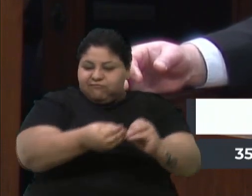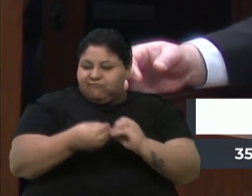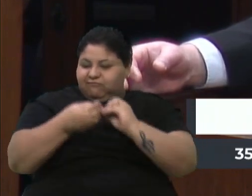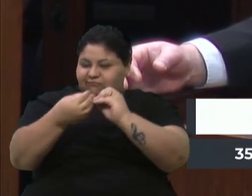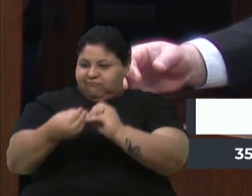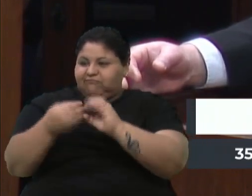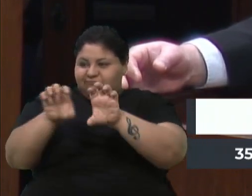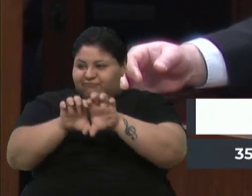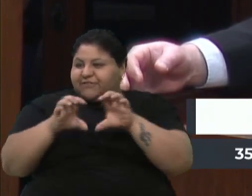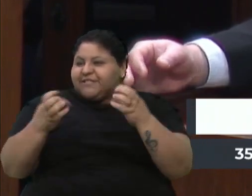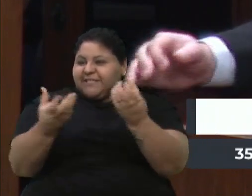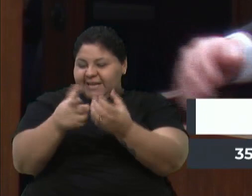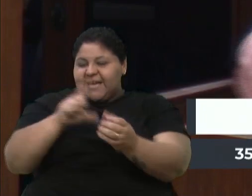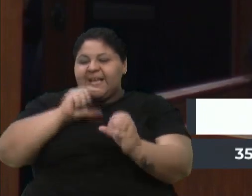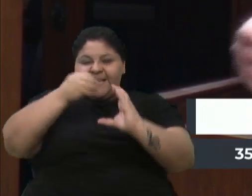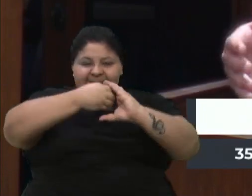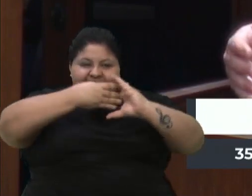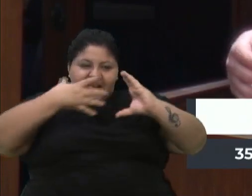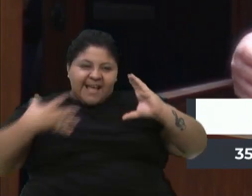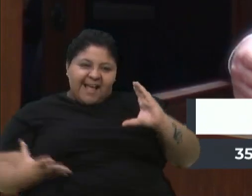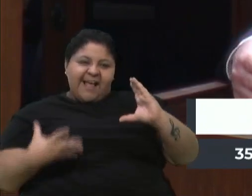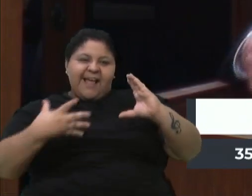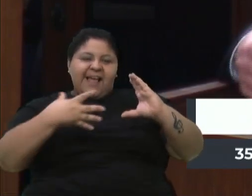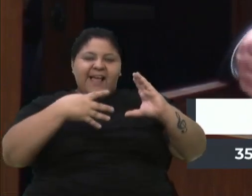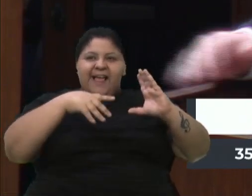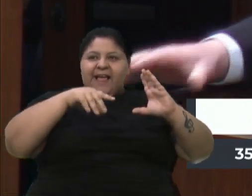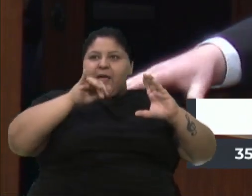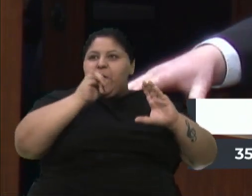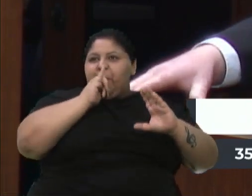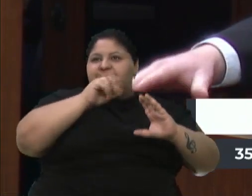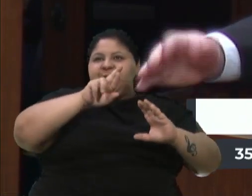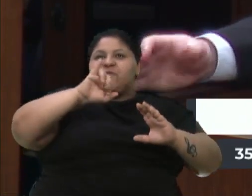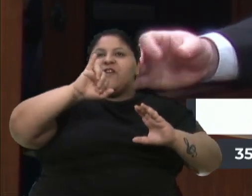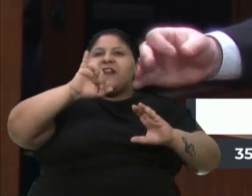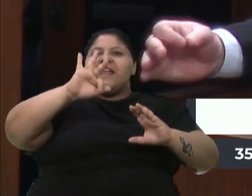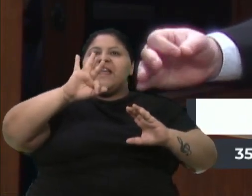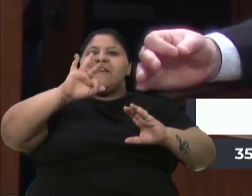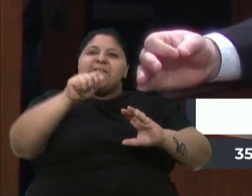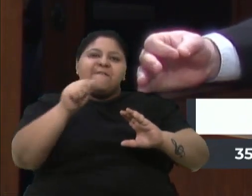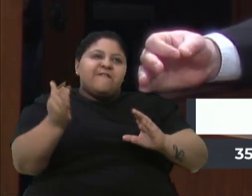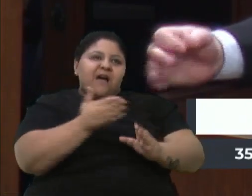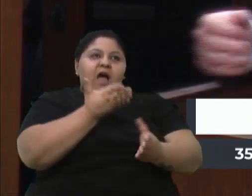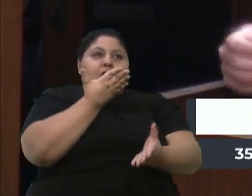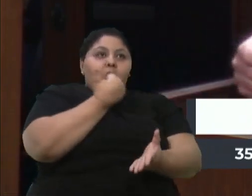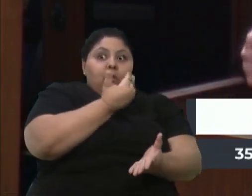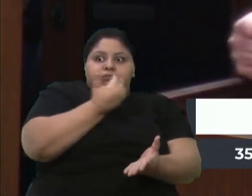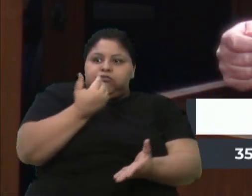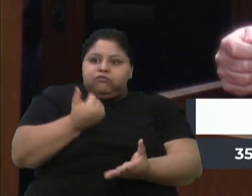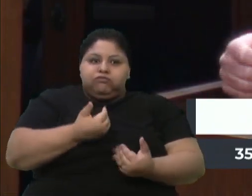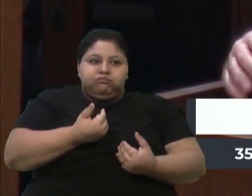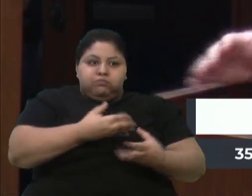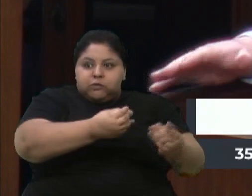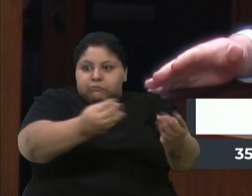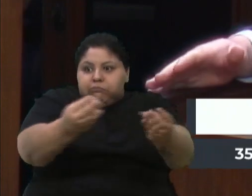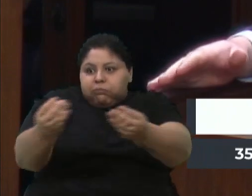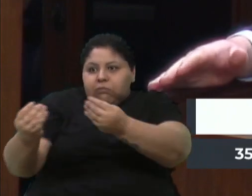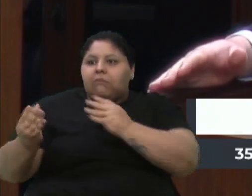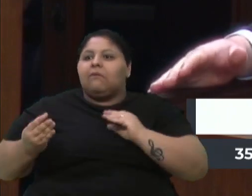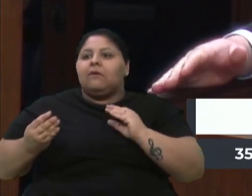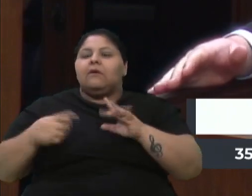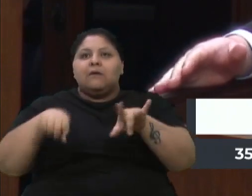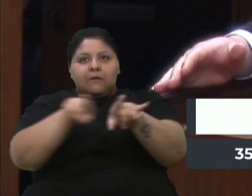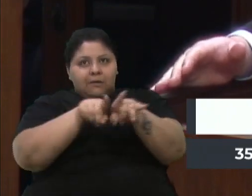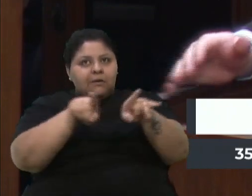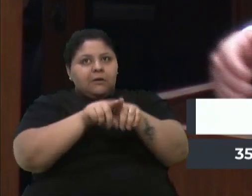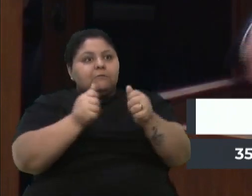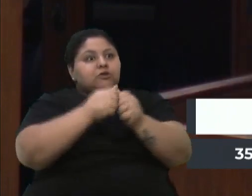que tem aquela característica do rifão, da comida farta, e além de divulgar os eventos do interior, nós estaremos nos principais